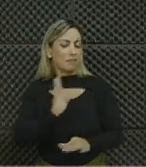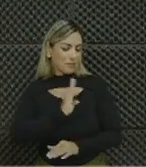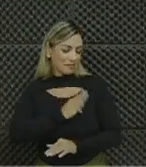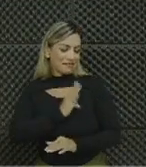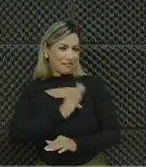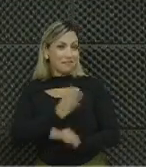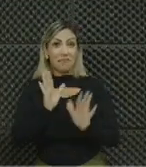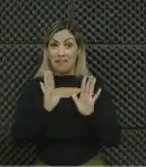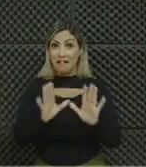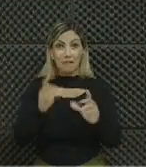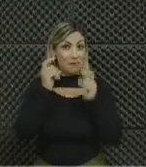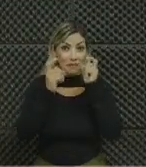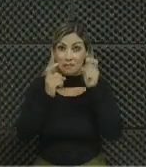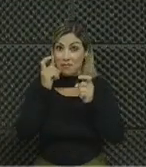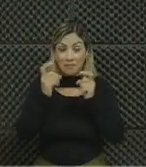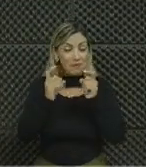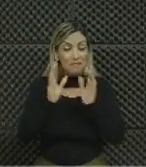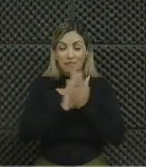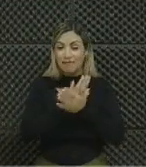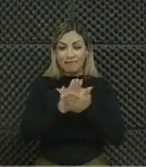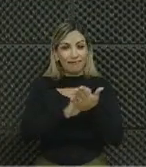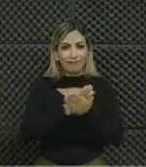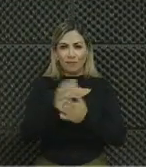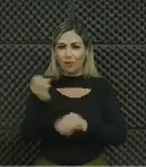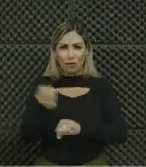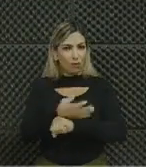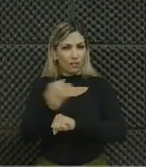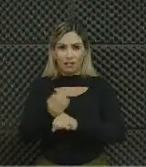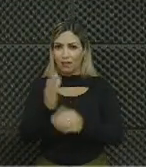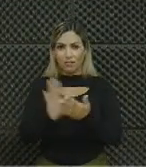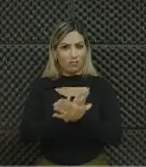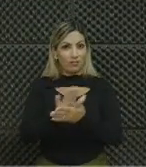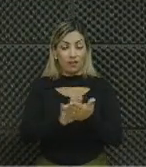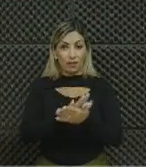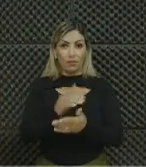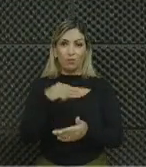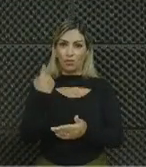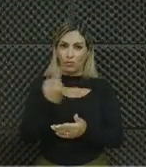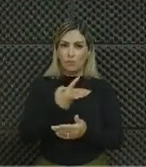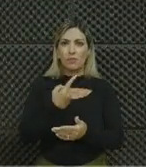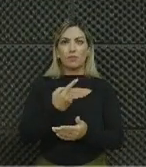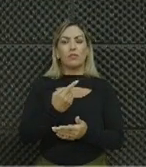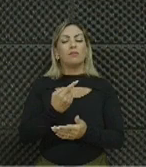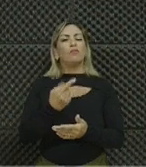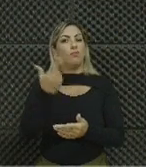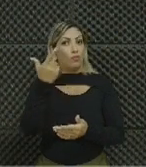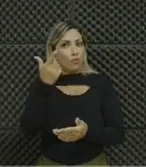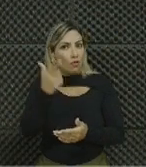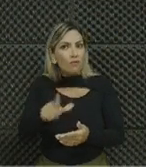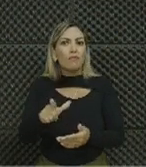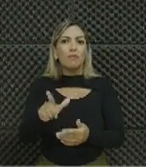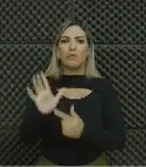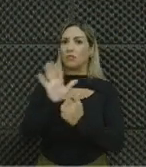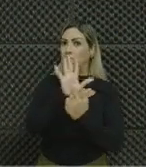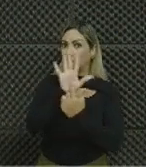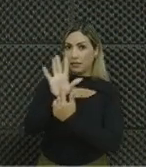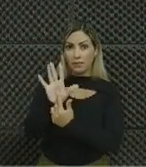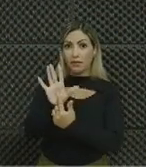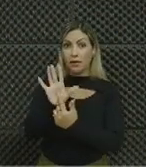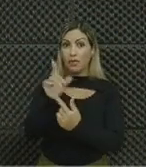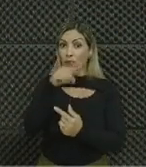tem nada de muito novo aqui. E nós vamos reforçar aquilo que vocês não podem